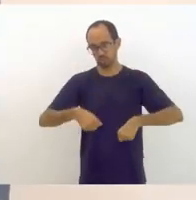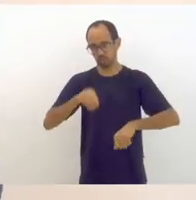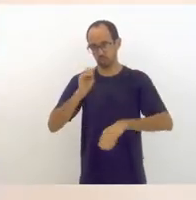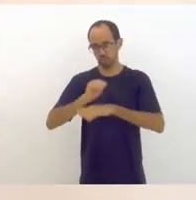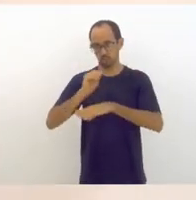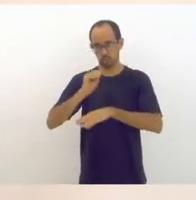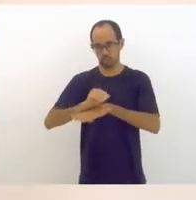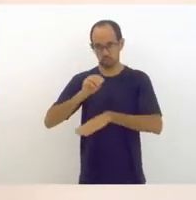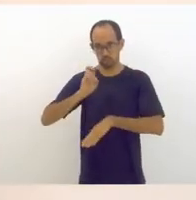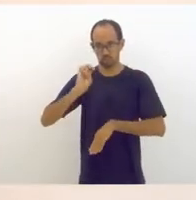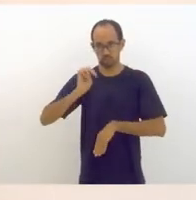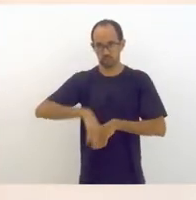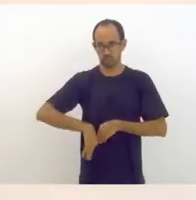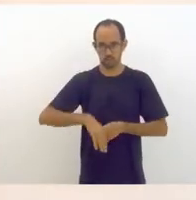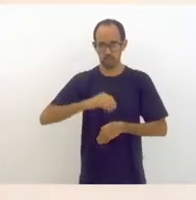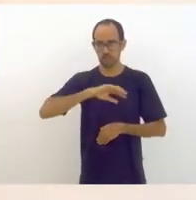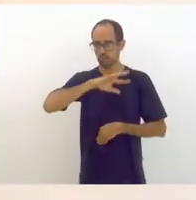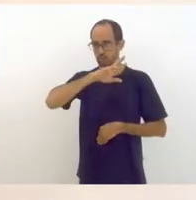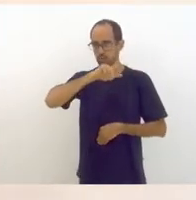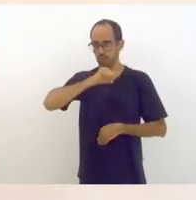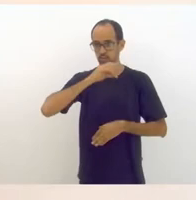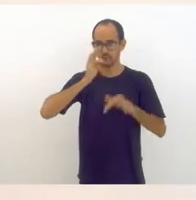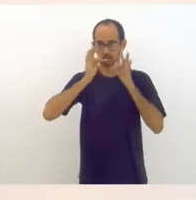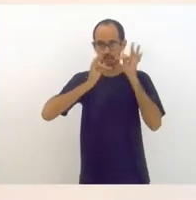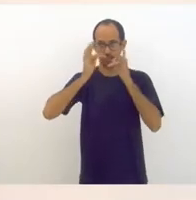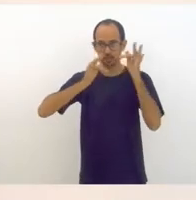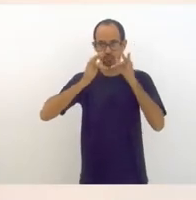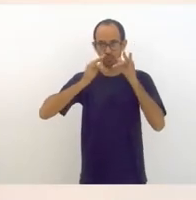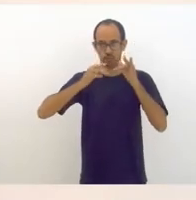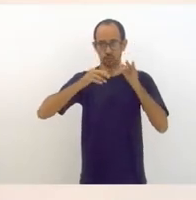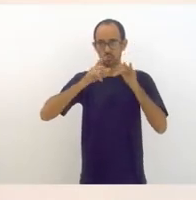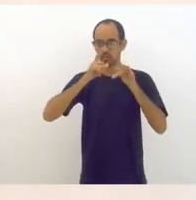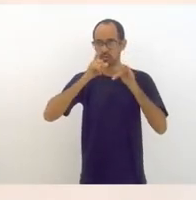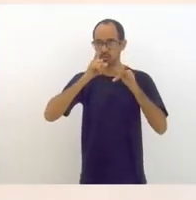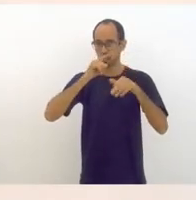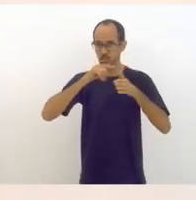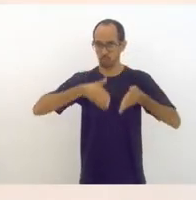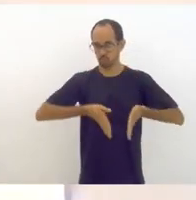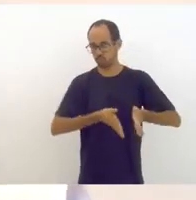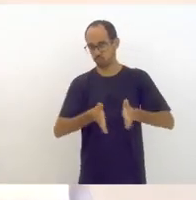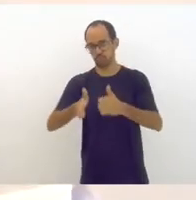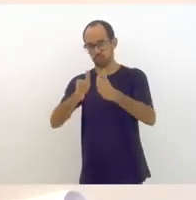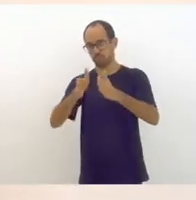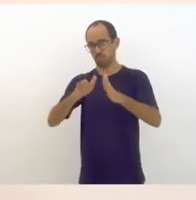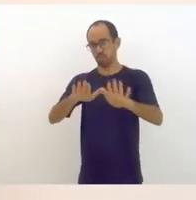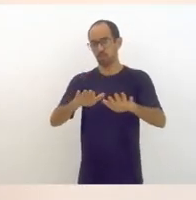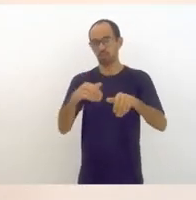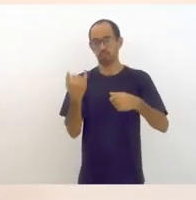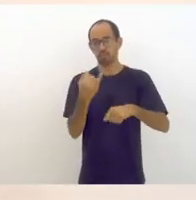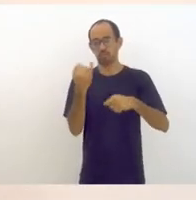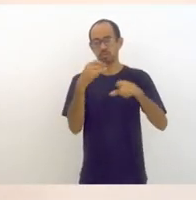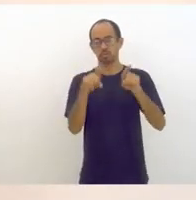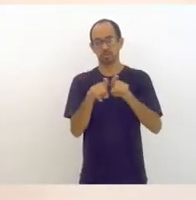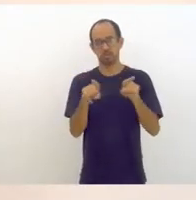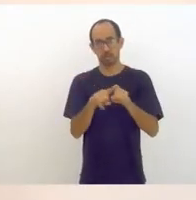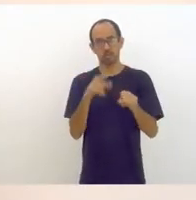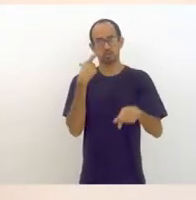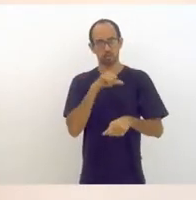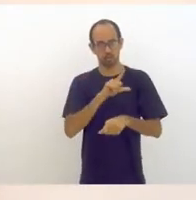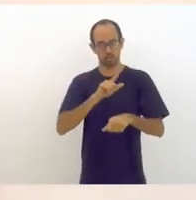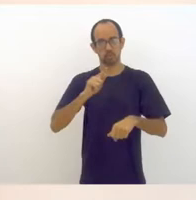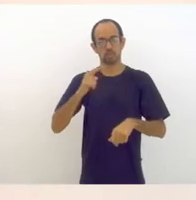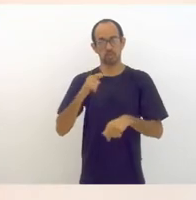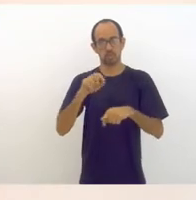a questão da vida, da fauna, da flora, manter a questão dos rios. Agora, é fundamental que a gente também possa garantir os empregos,